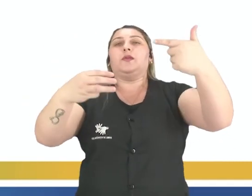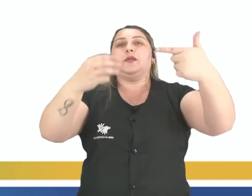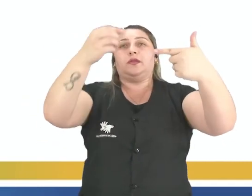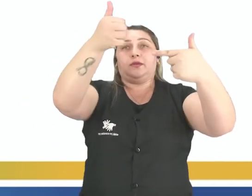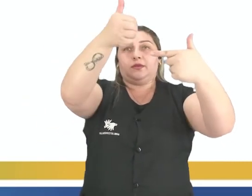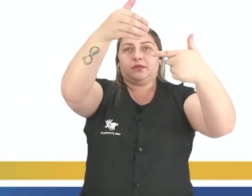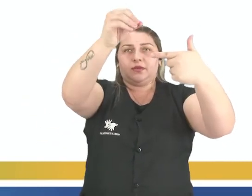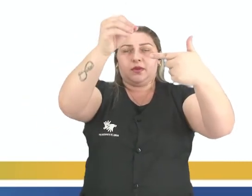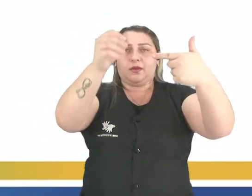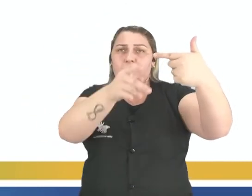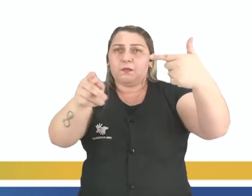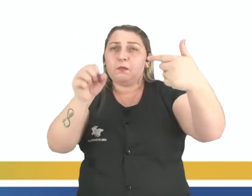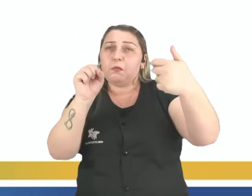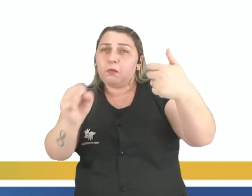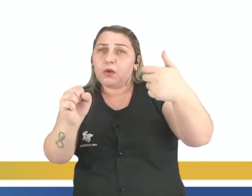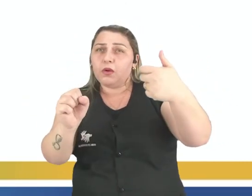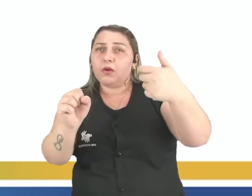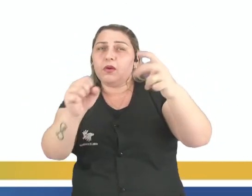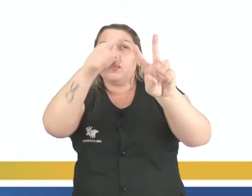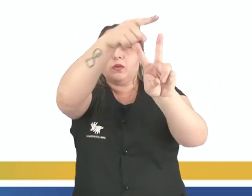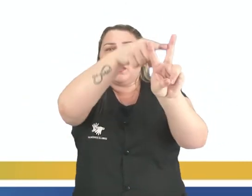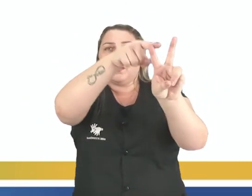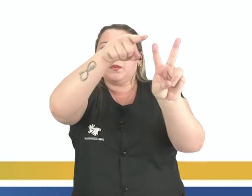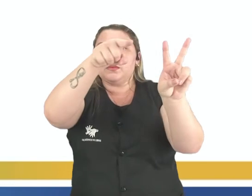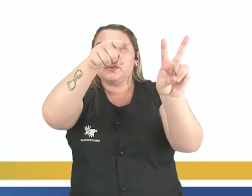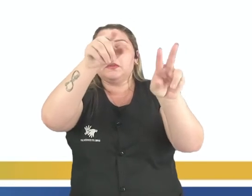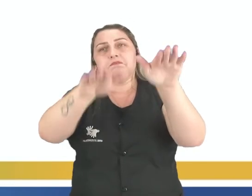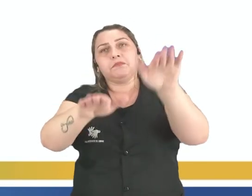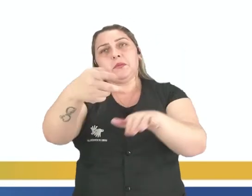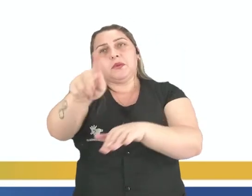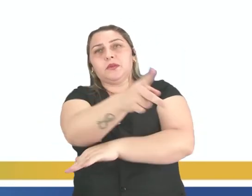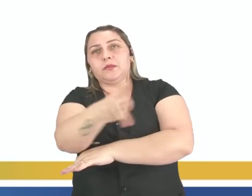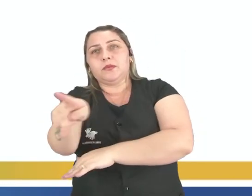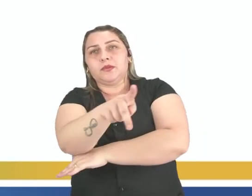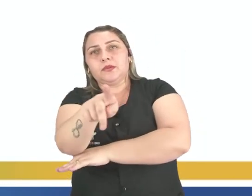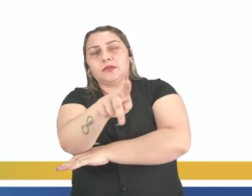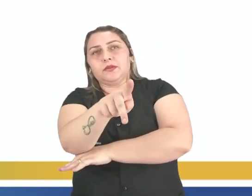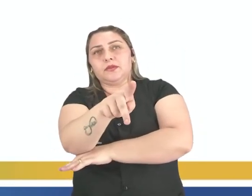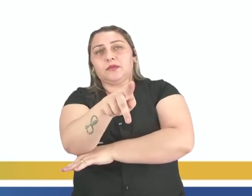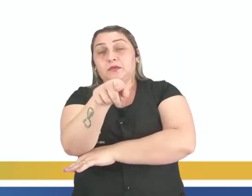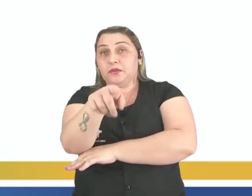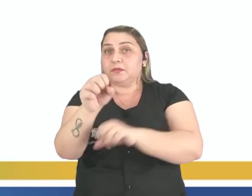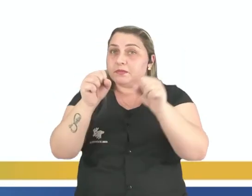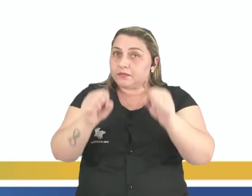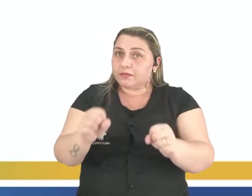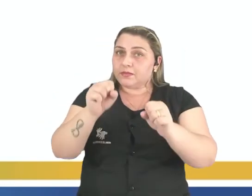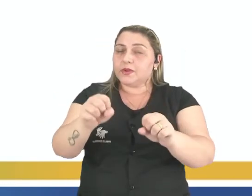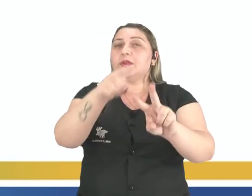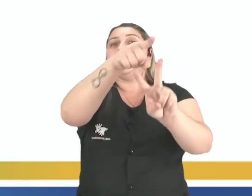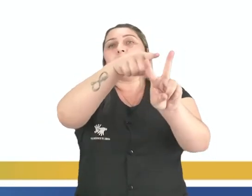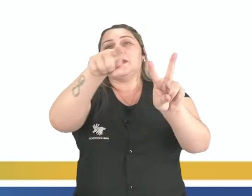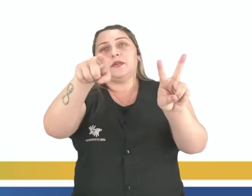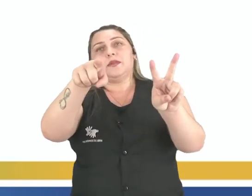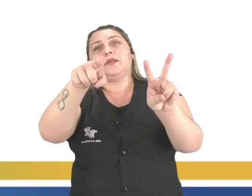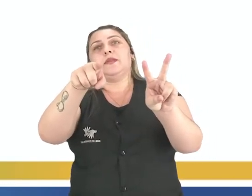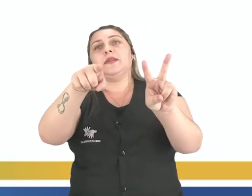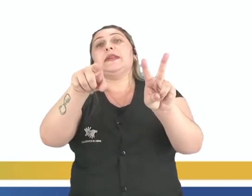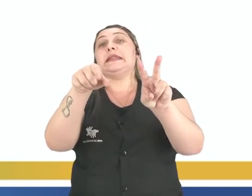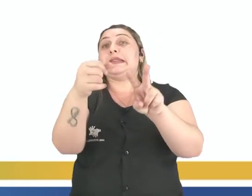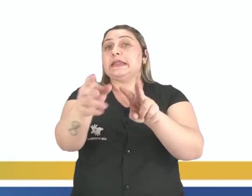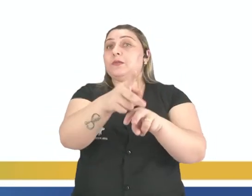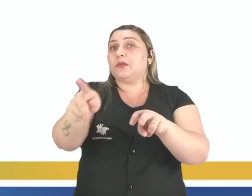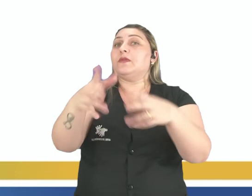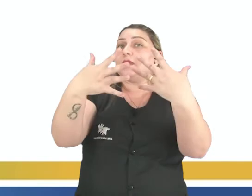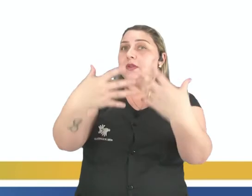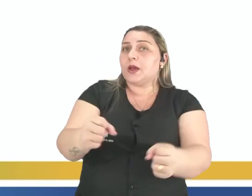10. Professor, eu posso deixar em forma de potência? Depende do seu professor. Né? Você pode deixar em forma de potência mediante a autorização